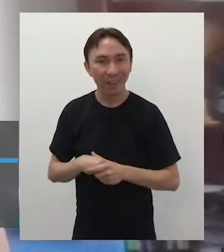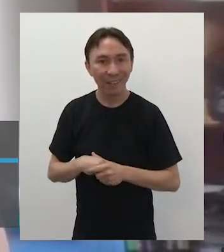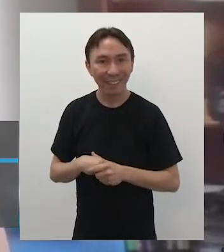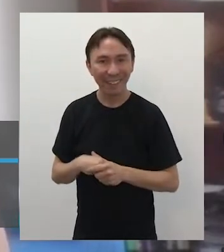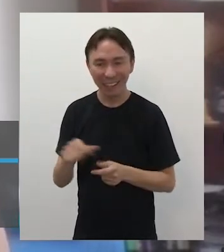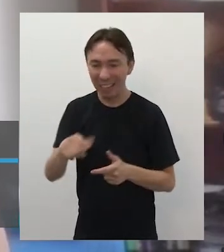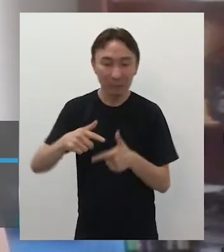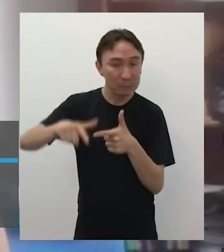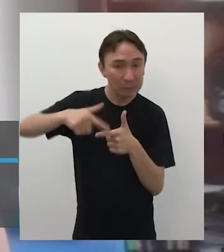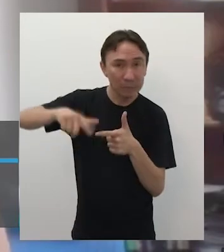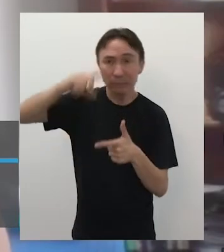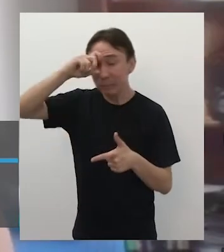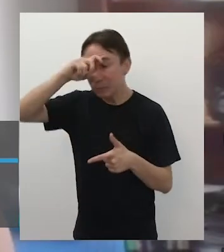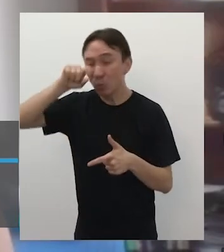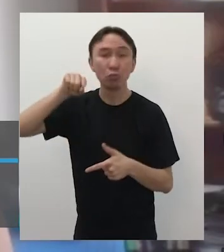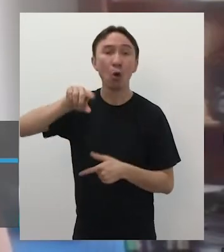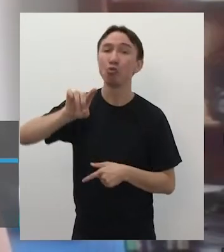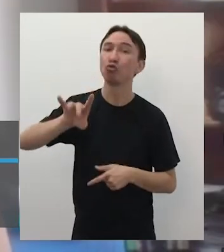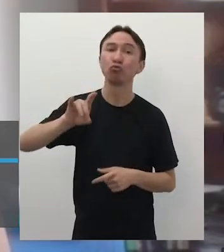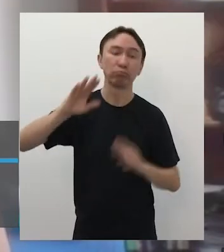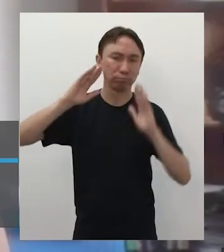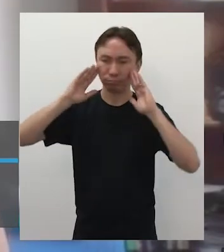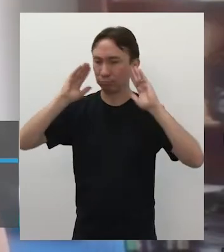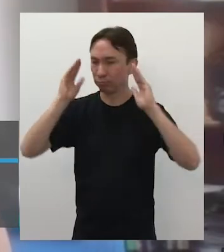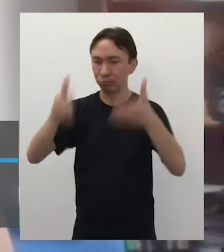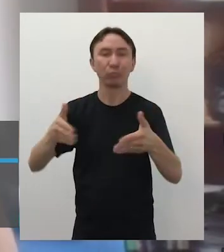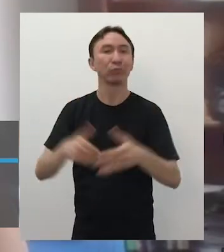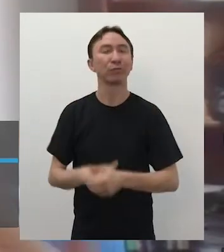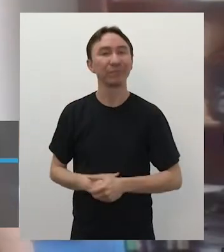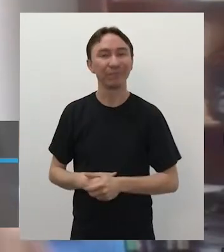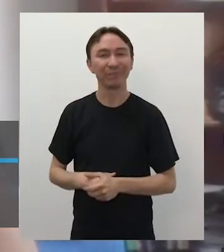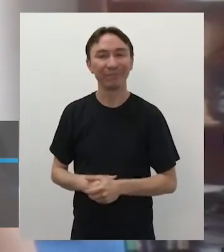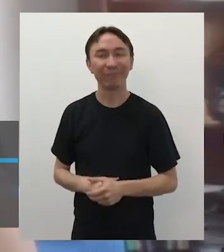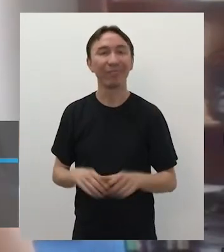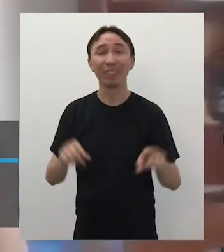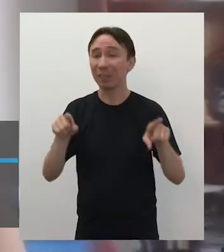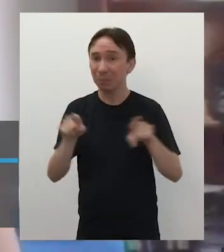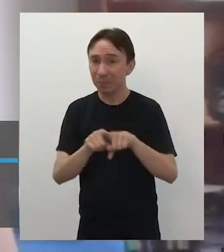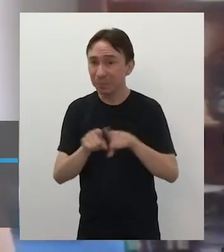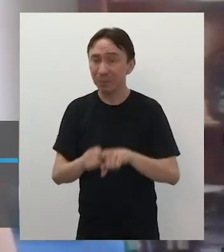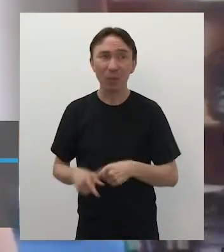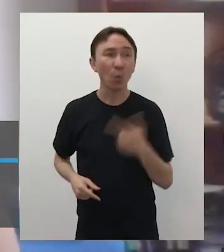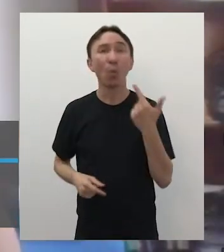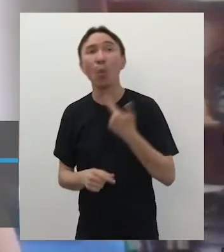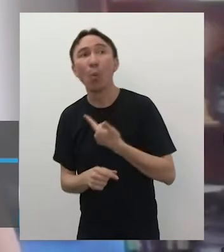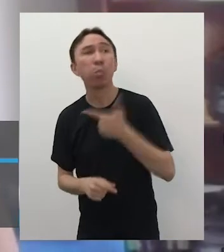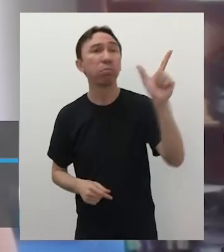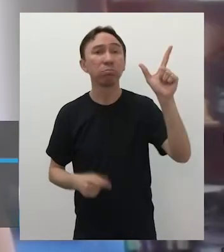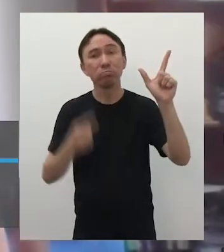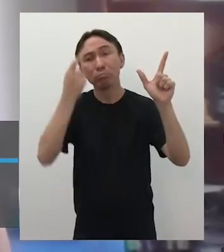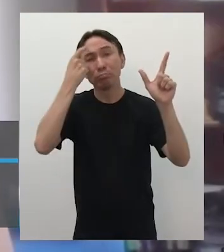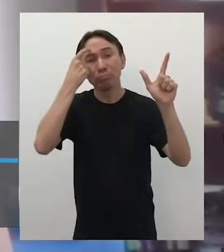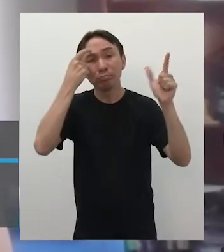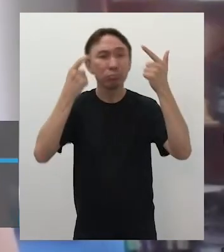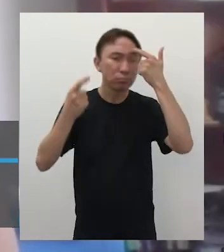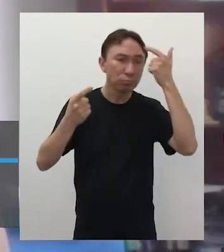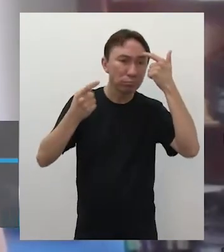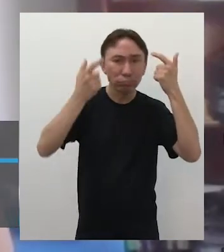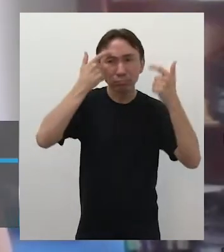nossa frente. E isso tem a ver bastante com a resolução de problemas. Né, o desafio,